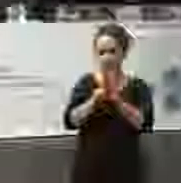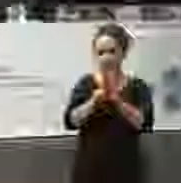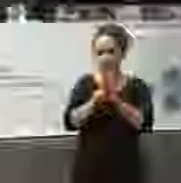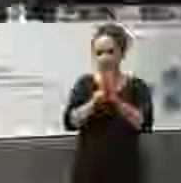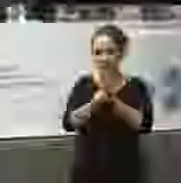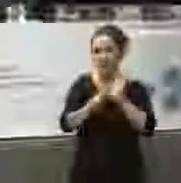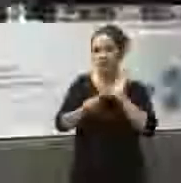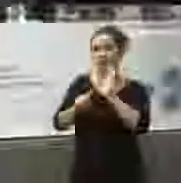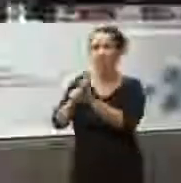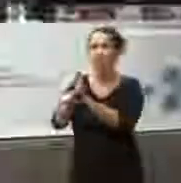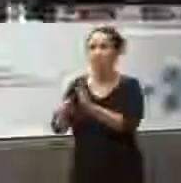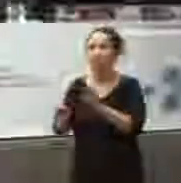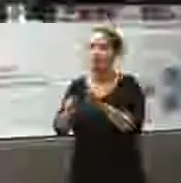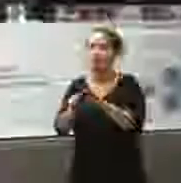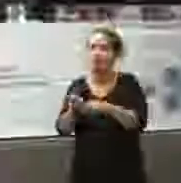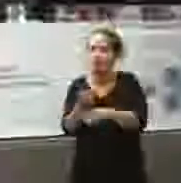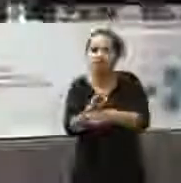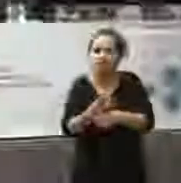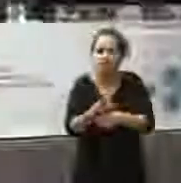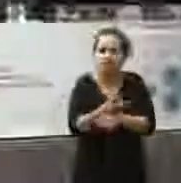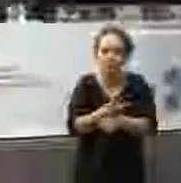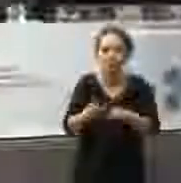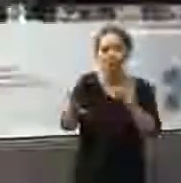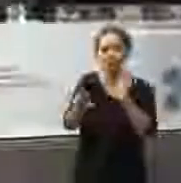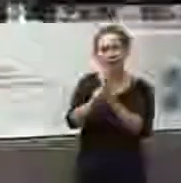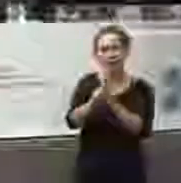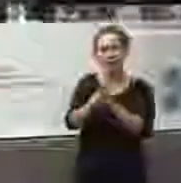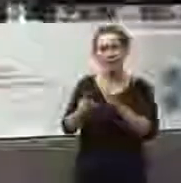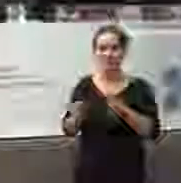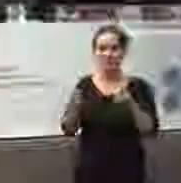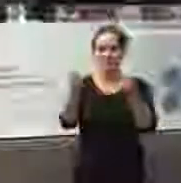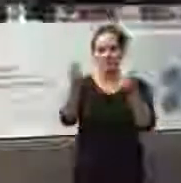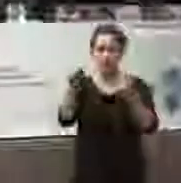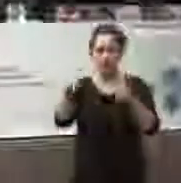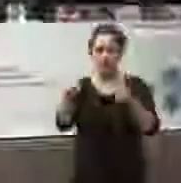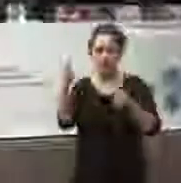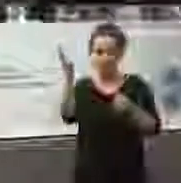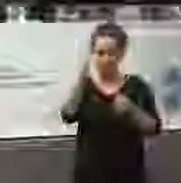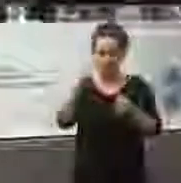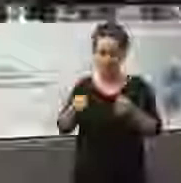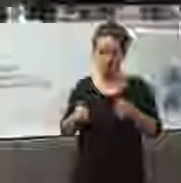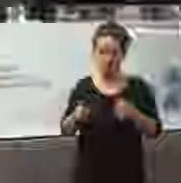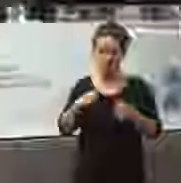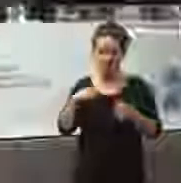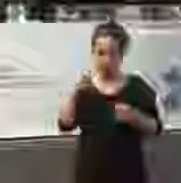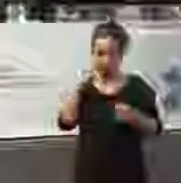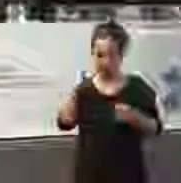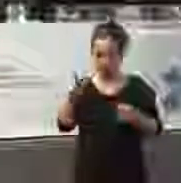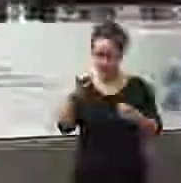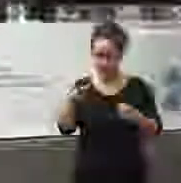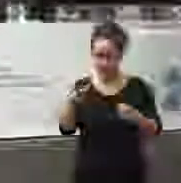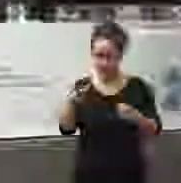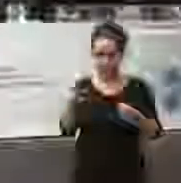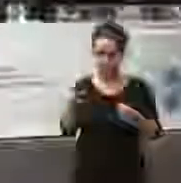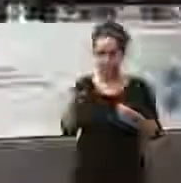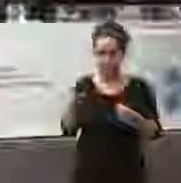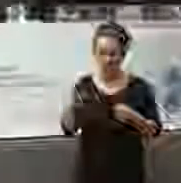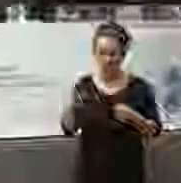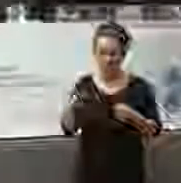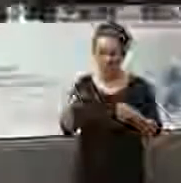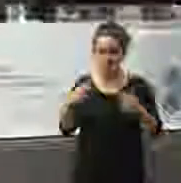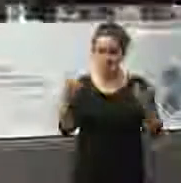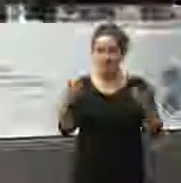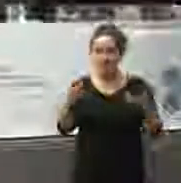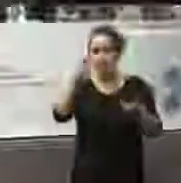procura além de economia que aplicada pelo menos no brasil pelo que nós temos visto com relação às